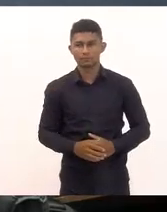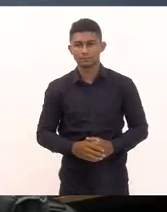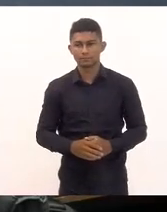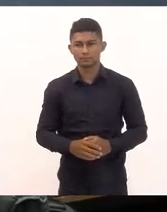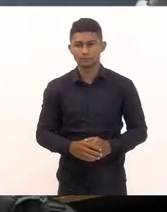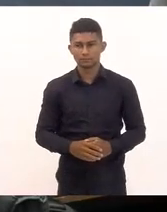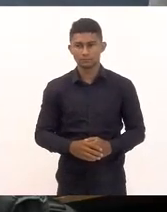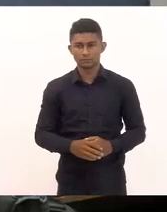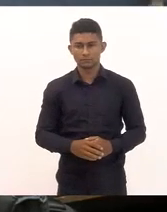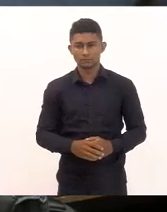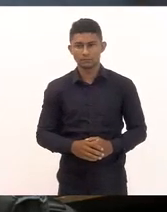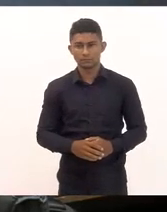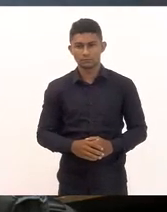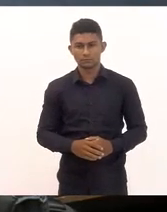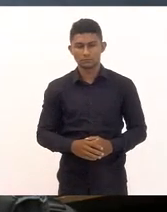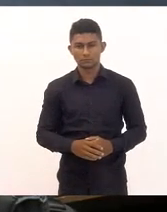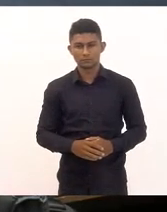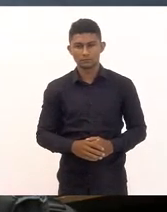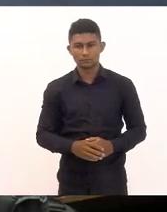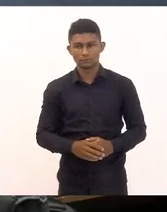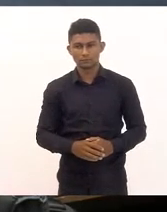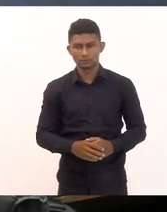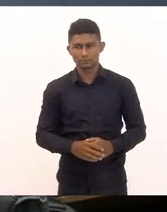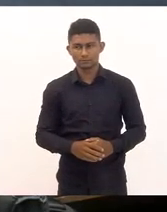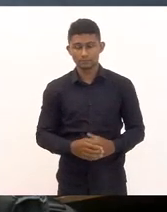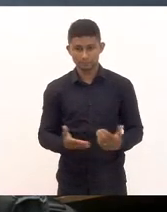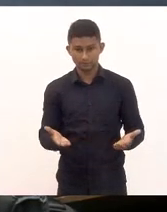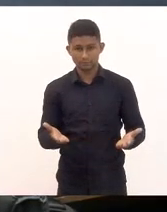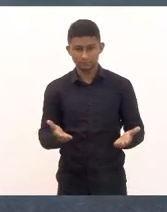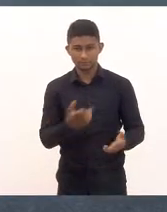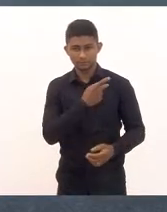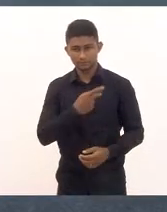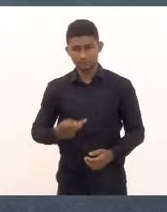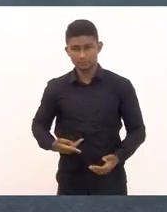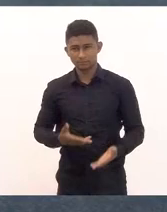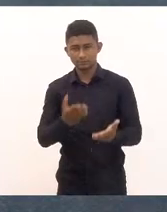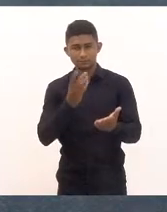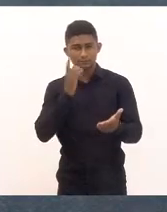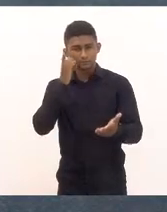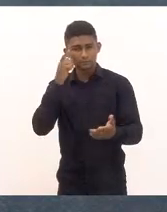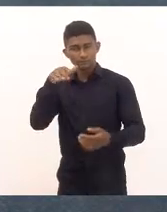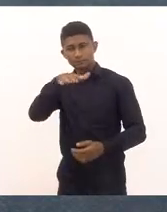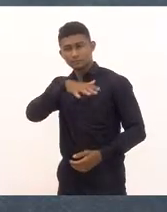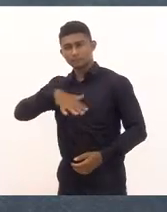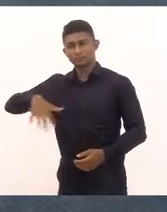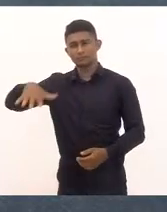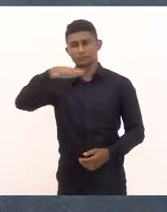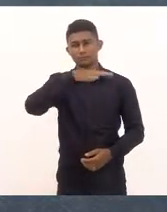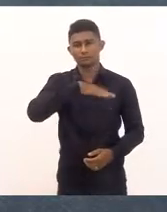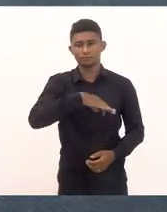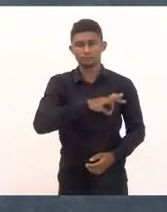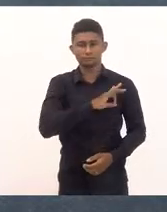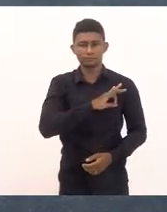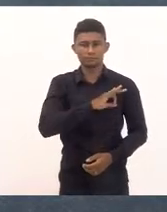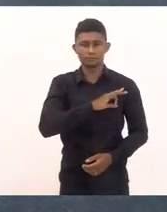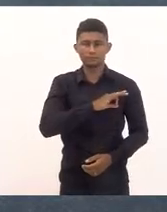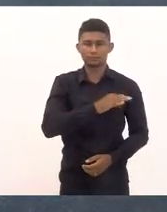Senhor presidente, demais deputados aqui presentes, policiais militares,